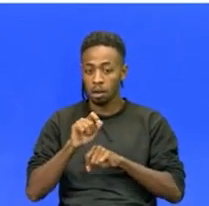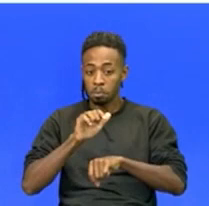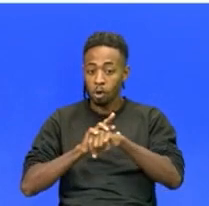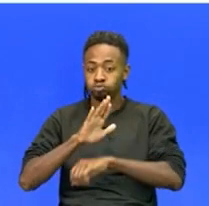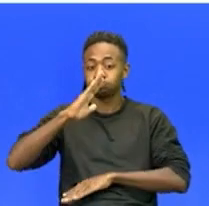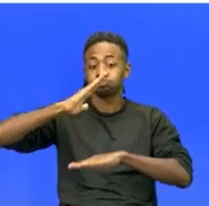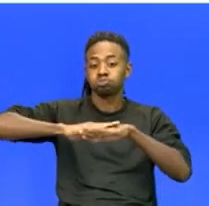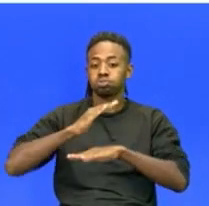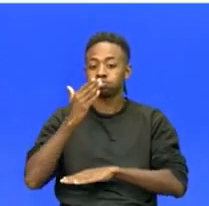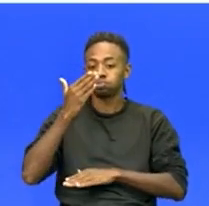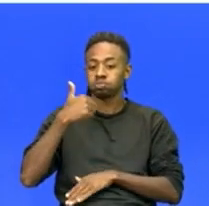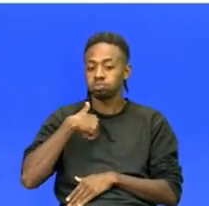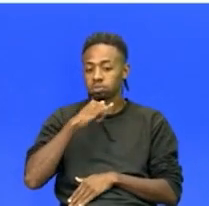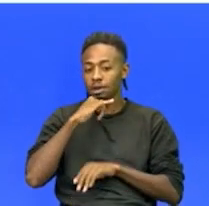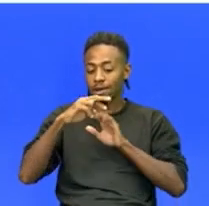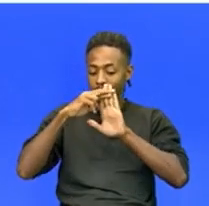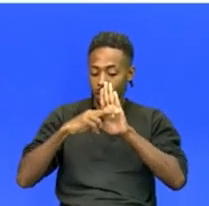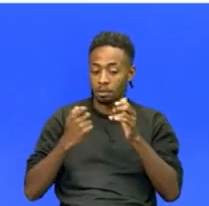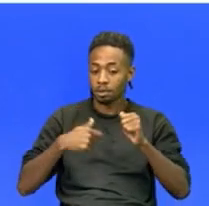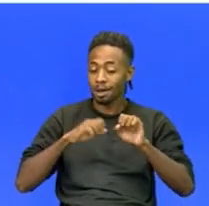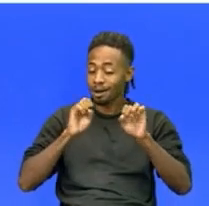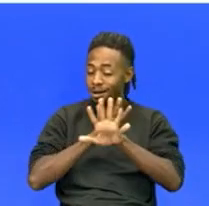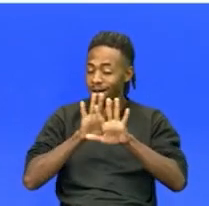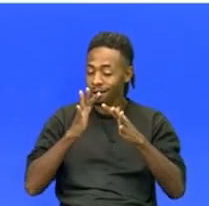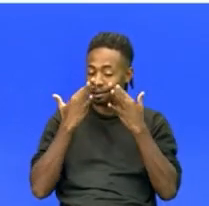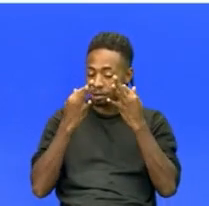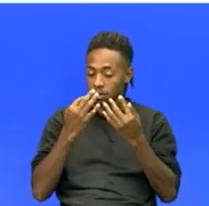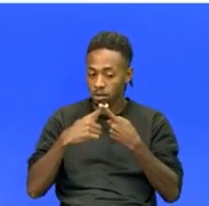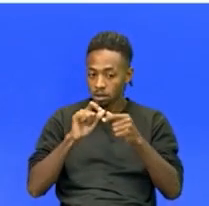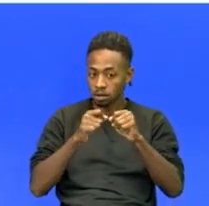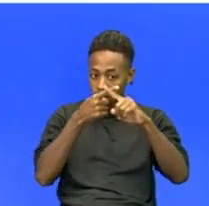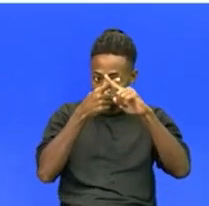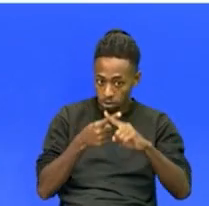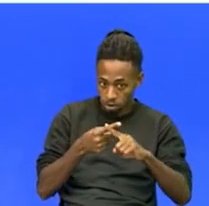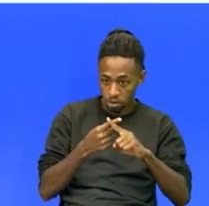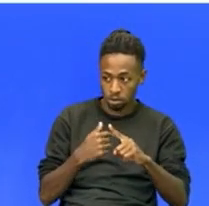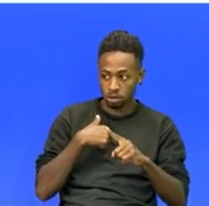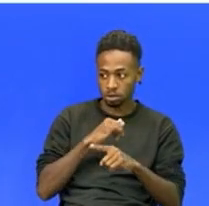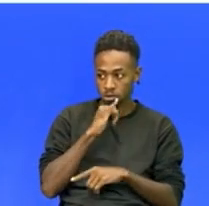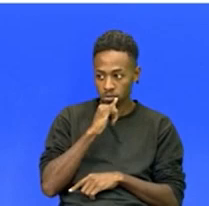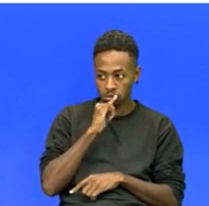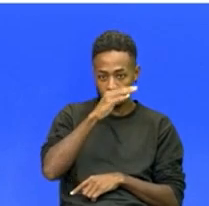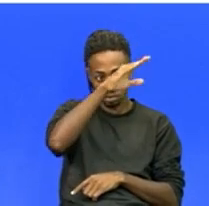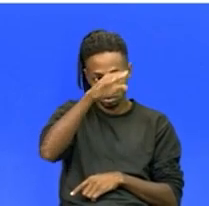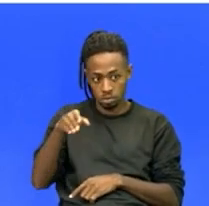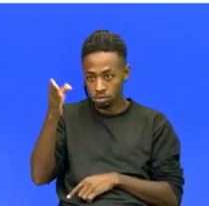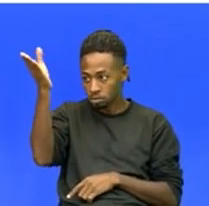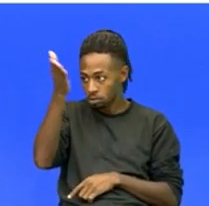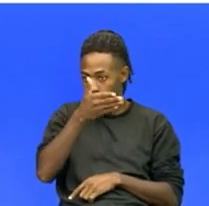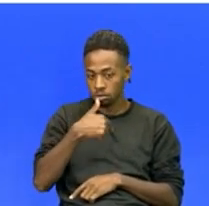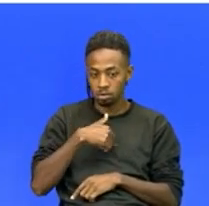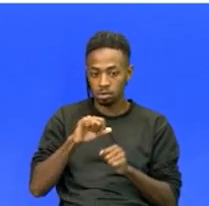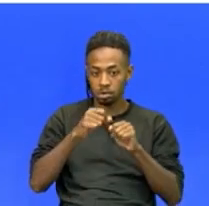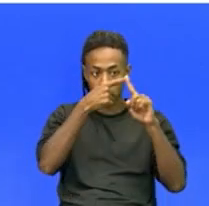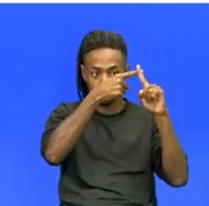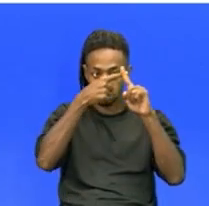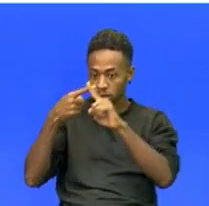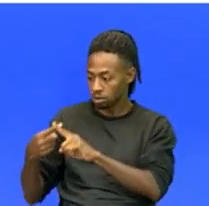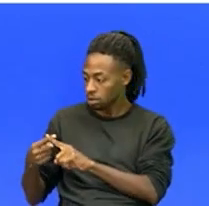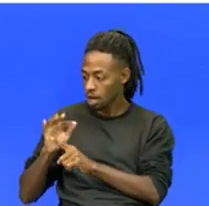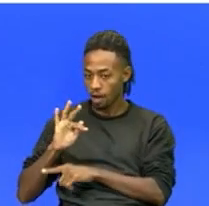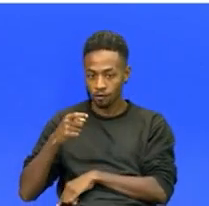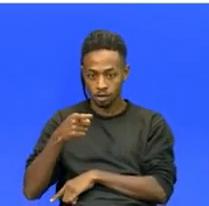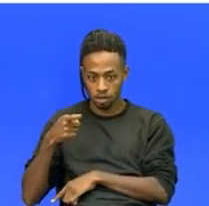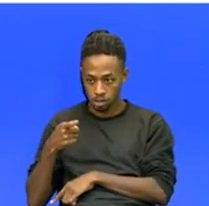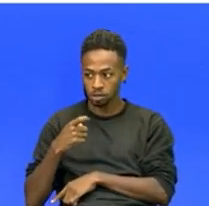determinante, que a regra do determinante também tem que ficar clara, que é multiplico essas diagonais aqui, né? Certo? F de